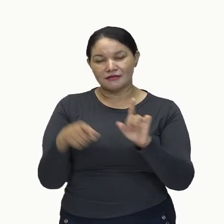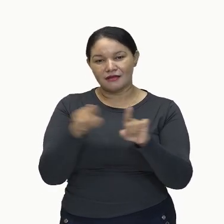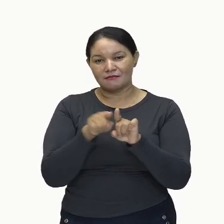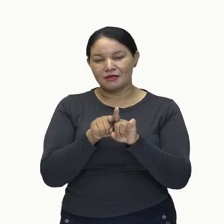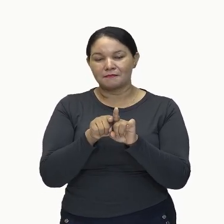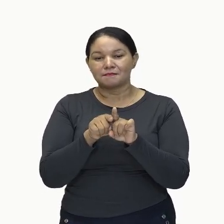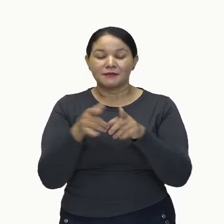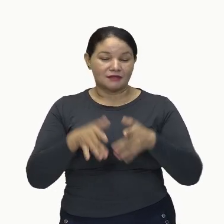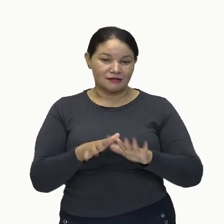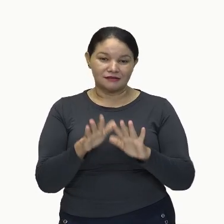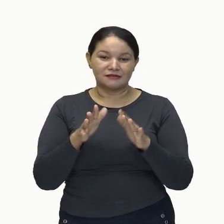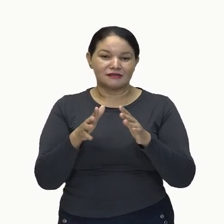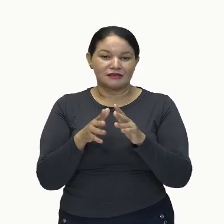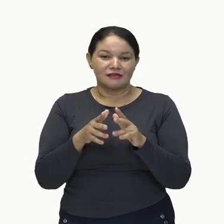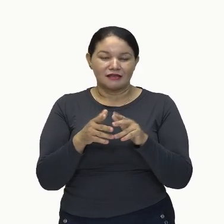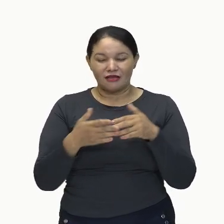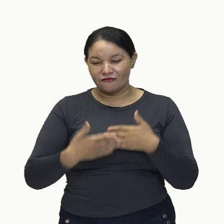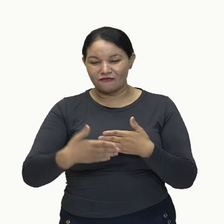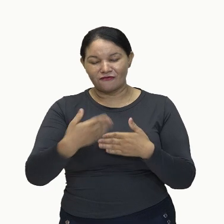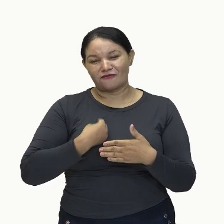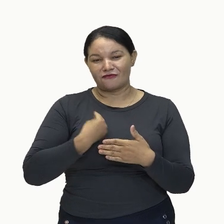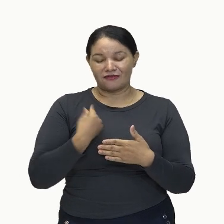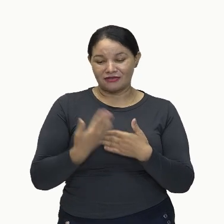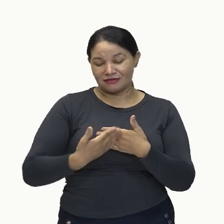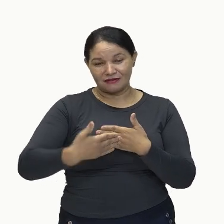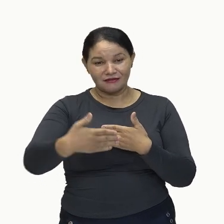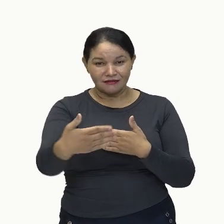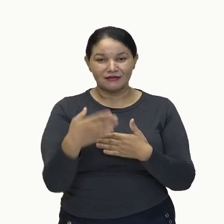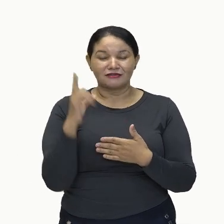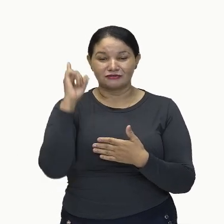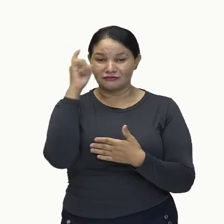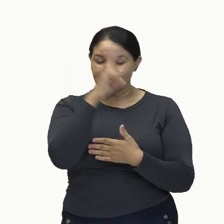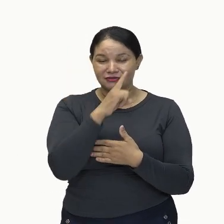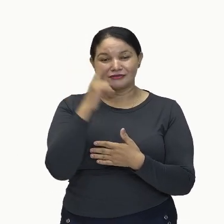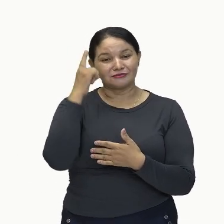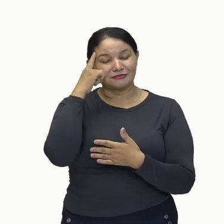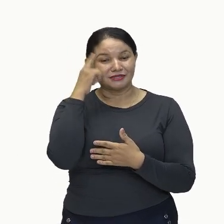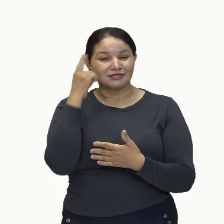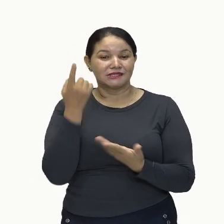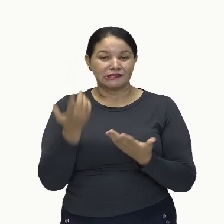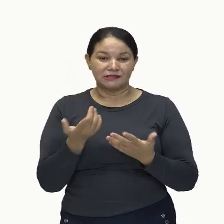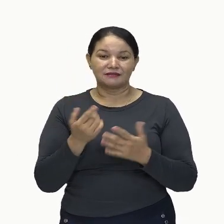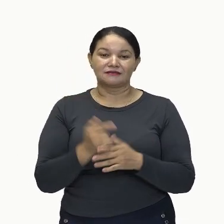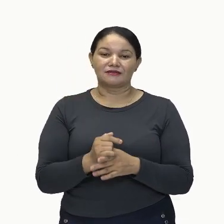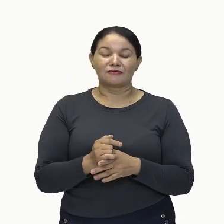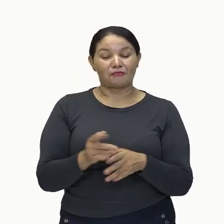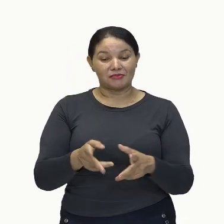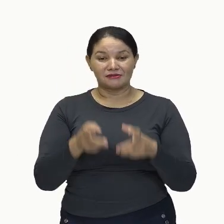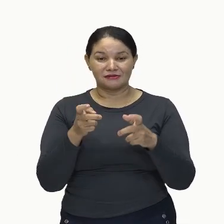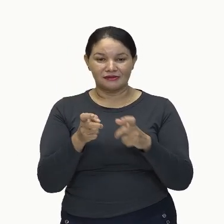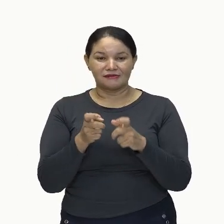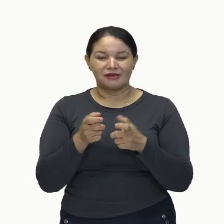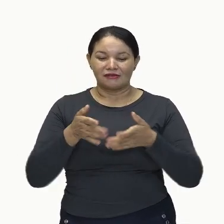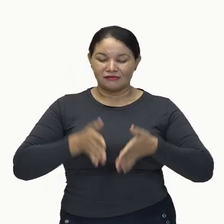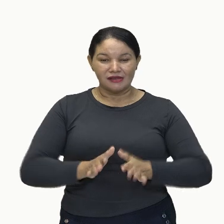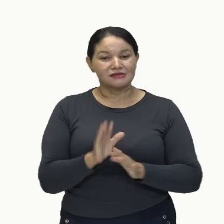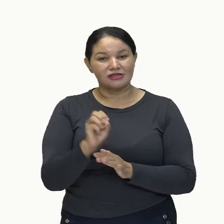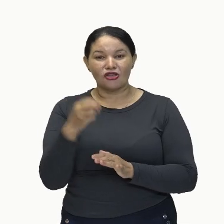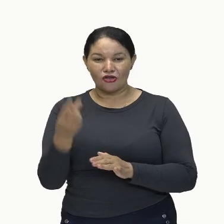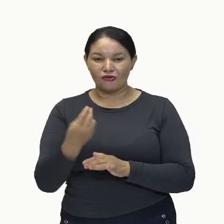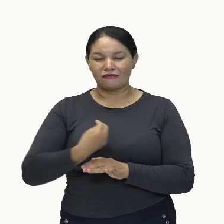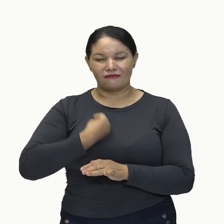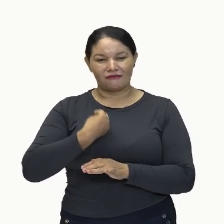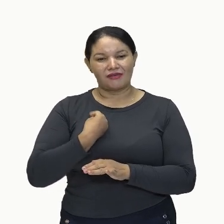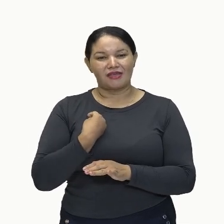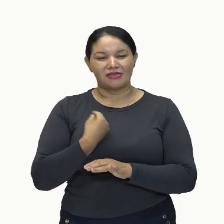muito comprido, certo? É difícil se pensar dessa forma. Então percebam que o nascer, o viver, é